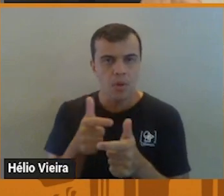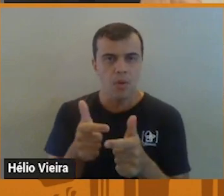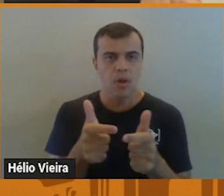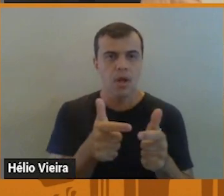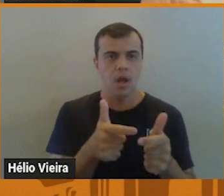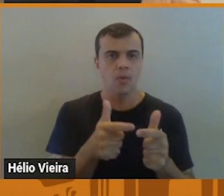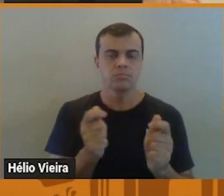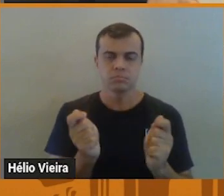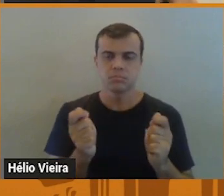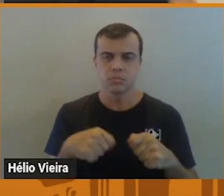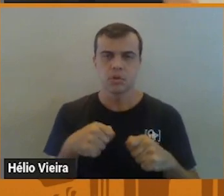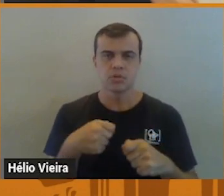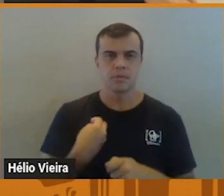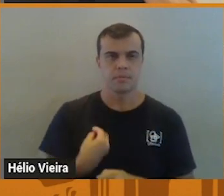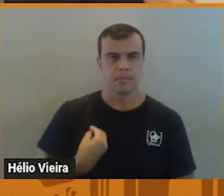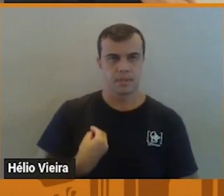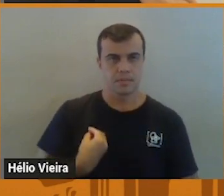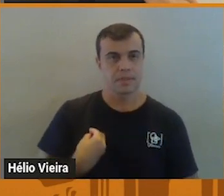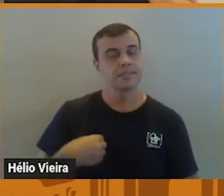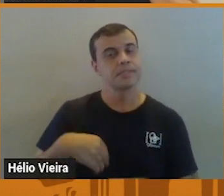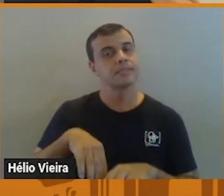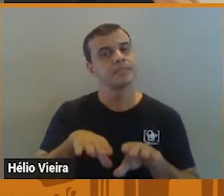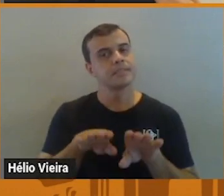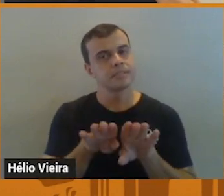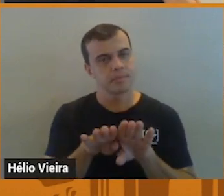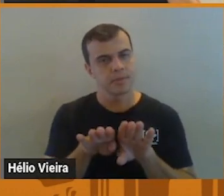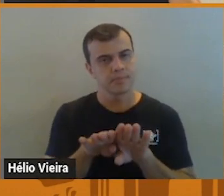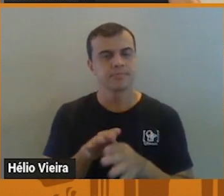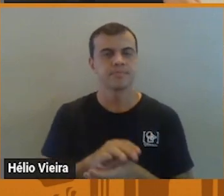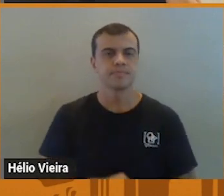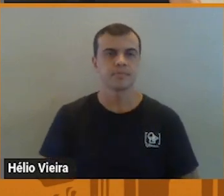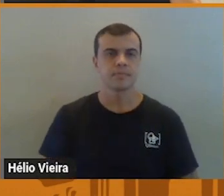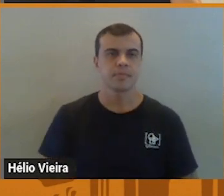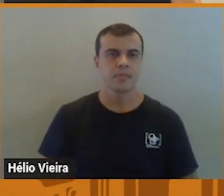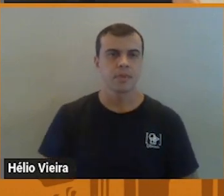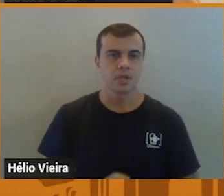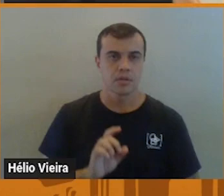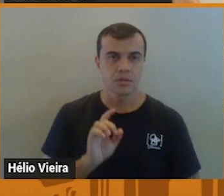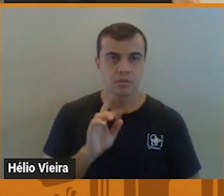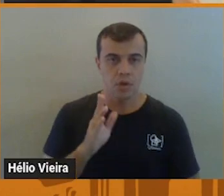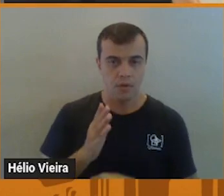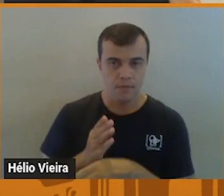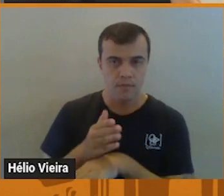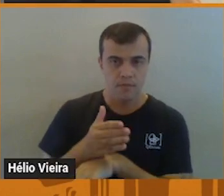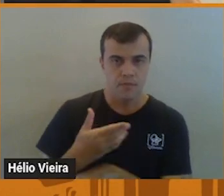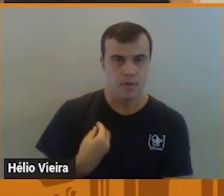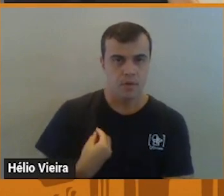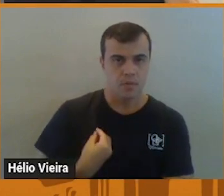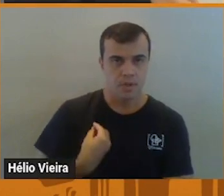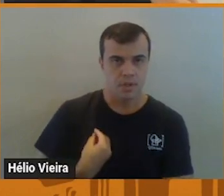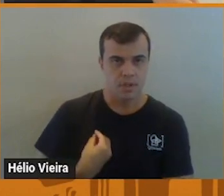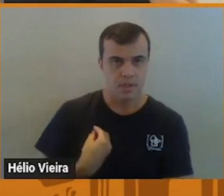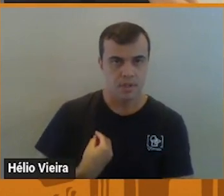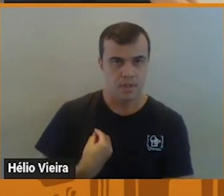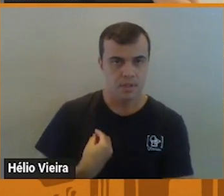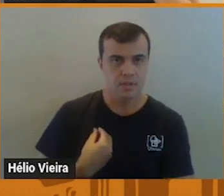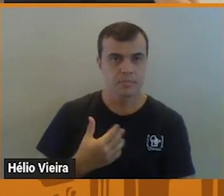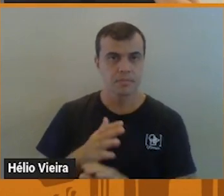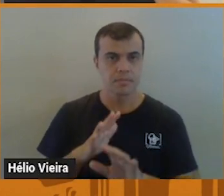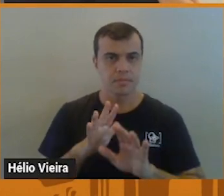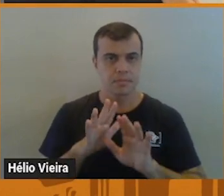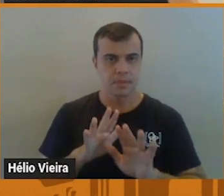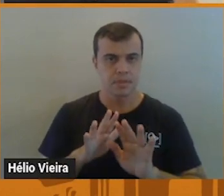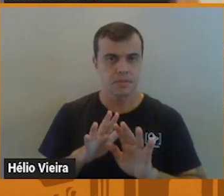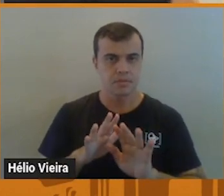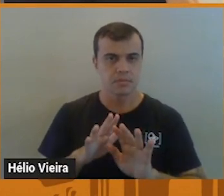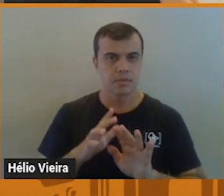eles podem frequentar. E eles, não só que eles podem frequentar, mas que eles